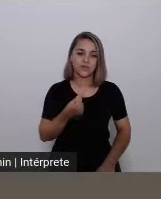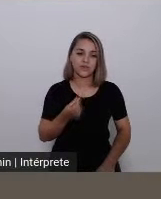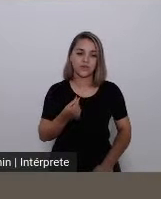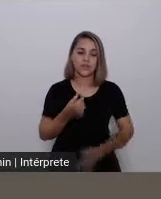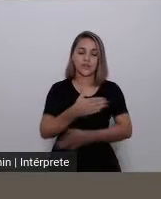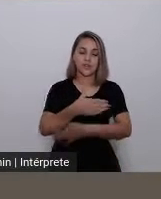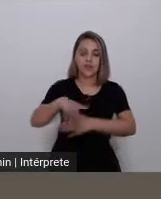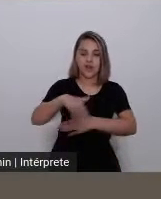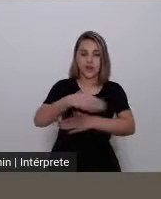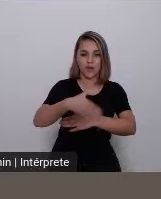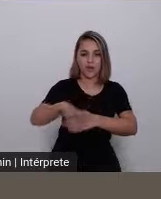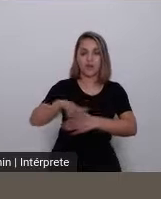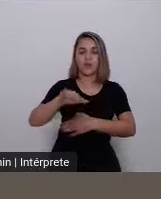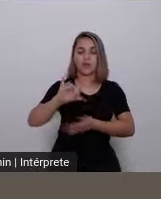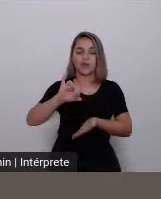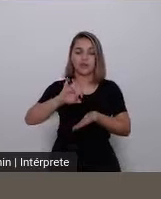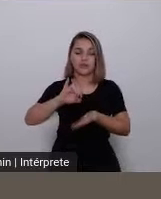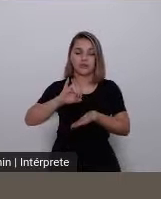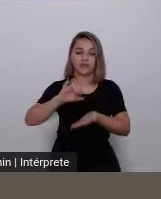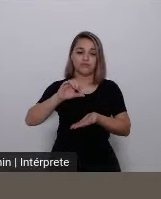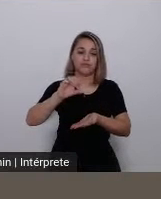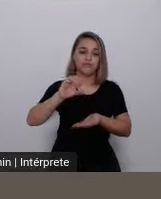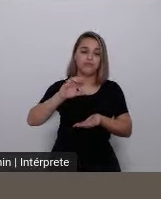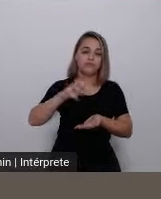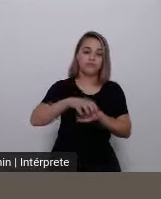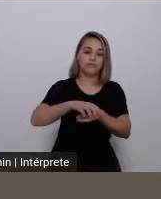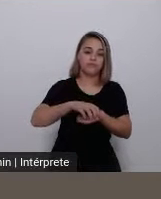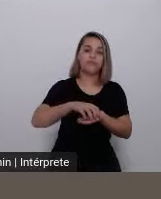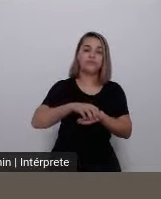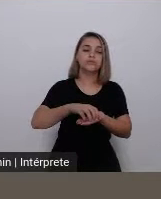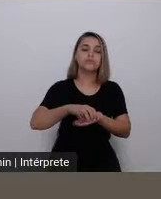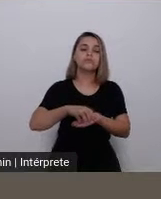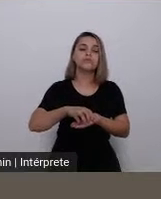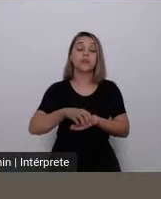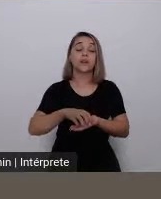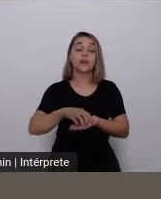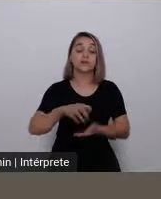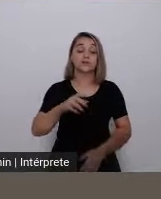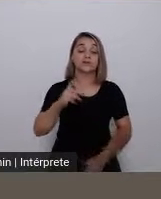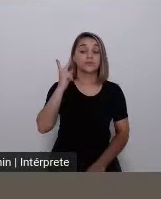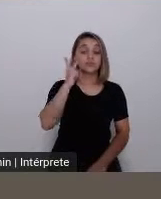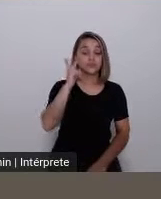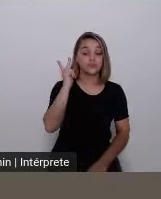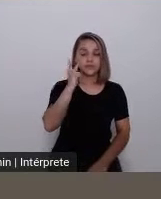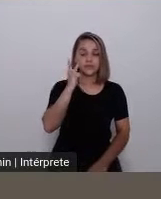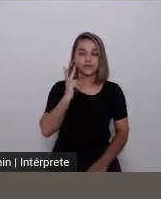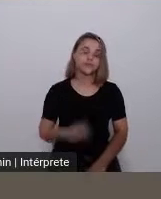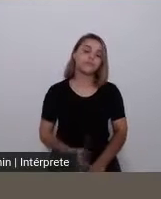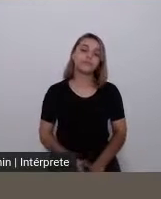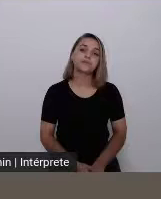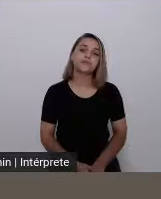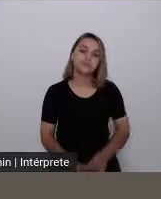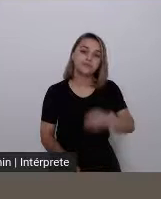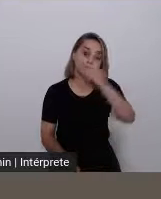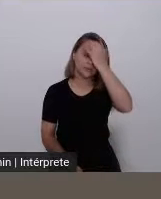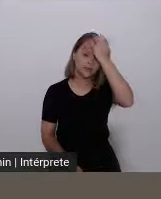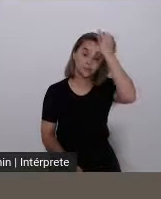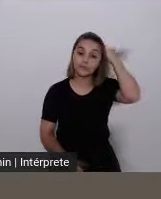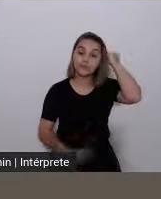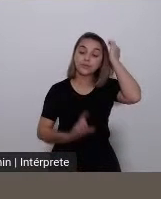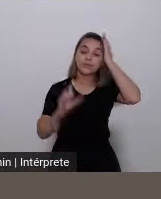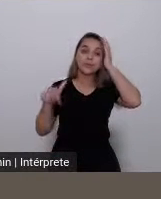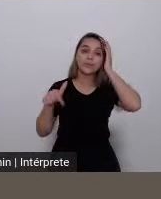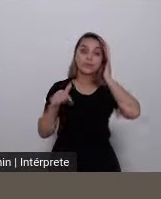centro de São Paulo, ou em outros eventos sociais na cidade, né? Um outro exemplo é